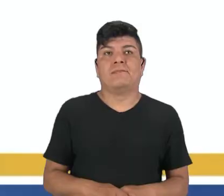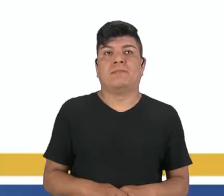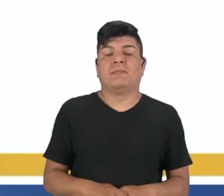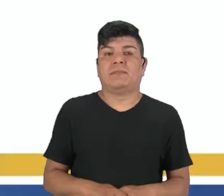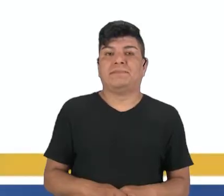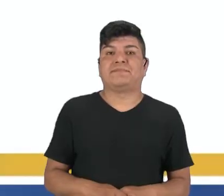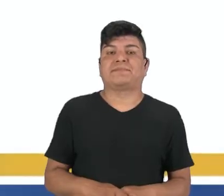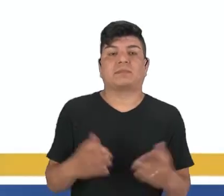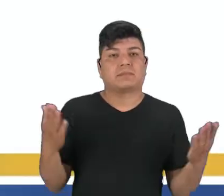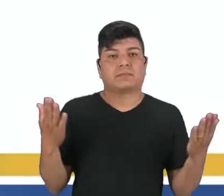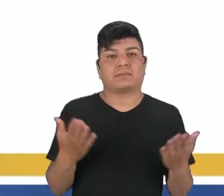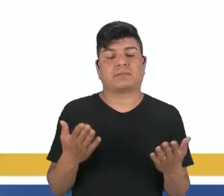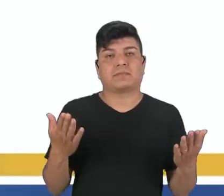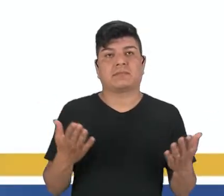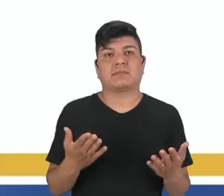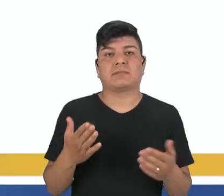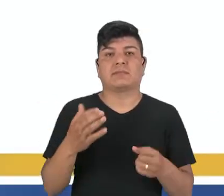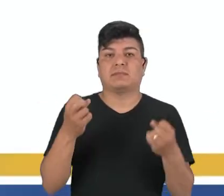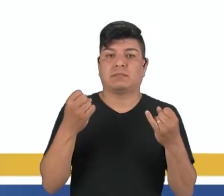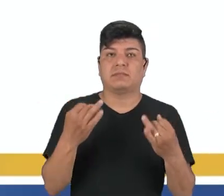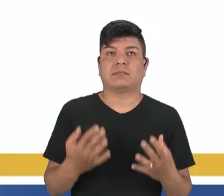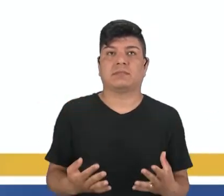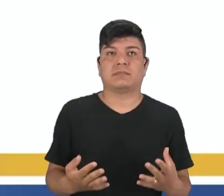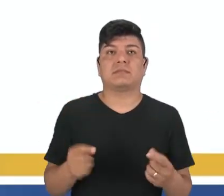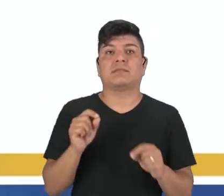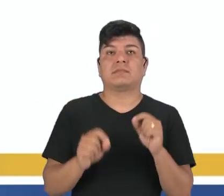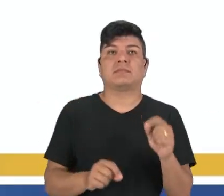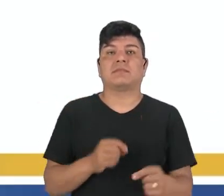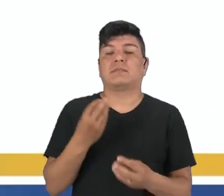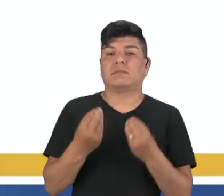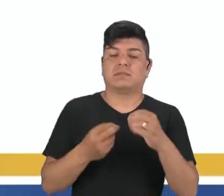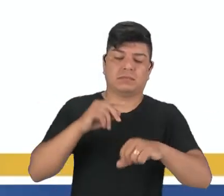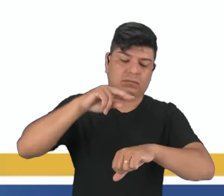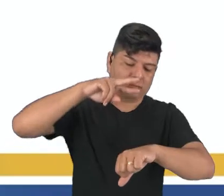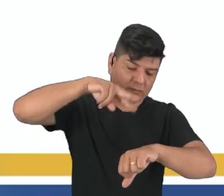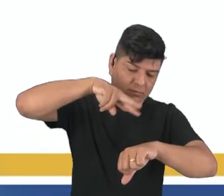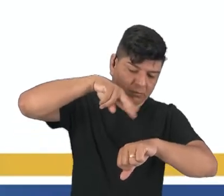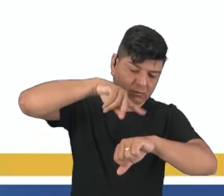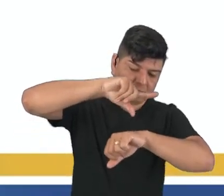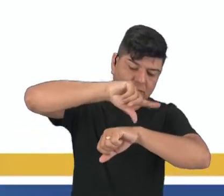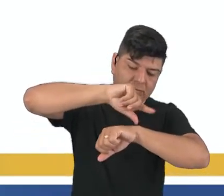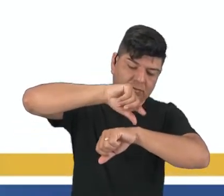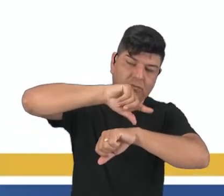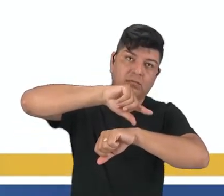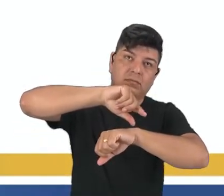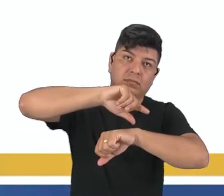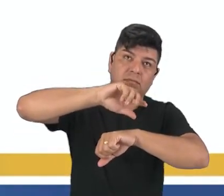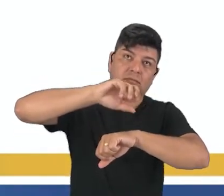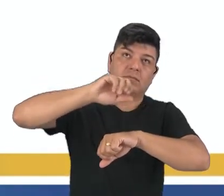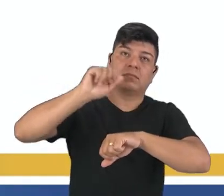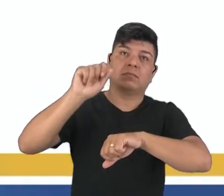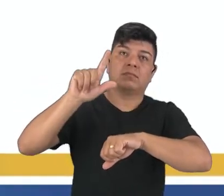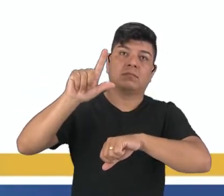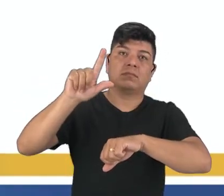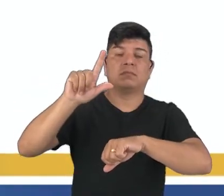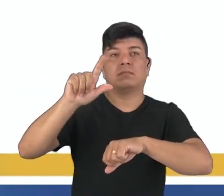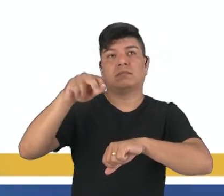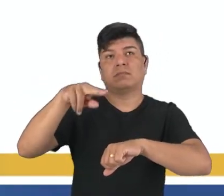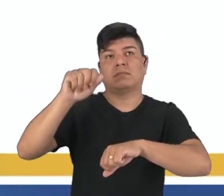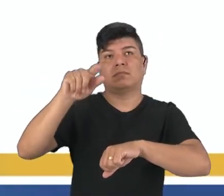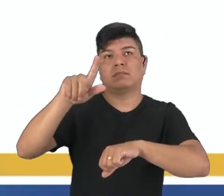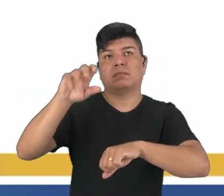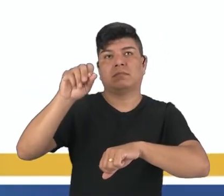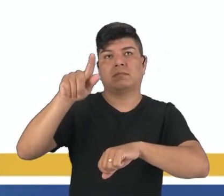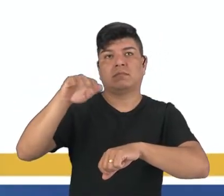Bom, pessoal, hoje falaremos então um pouquinho sobre como olhar a hora no relógio analógico. Também podemos chamar